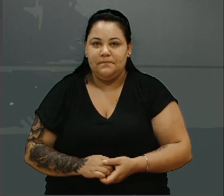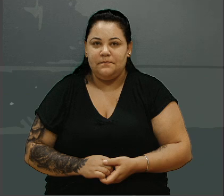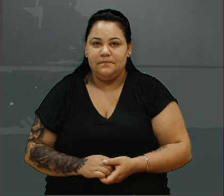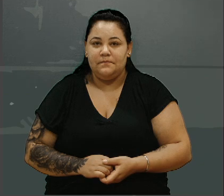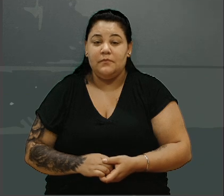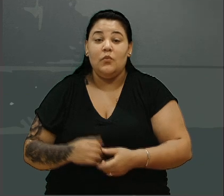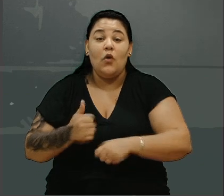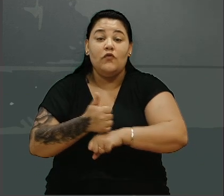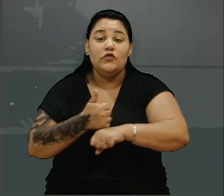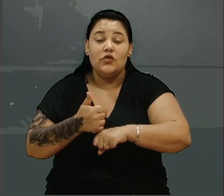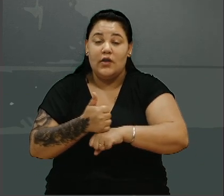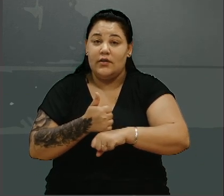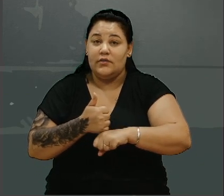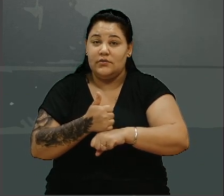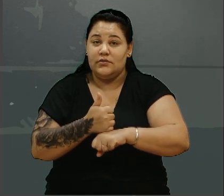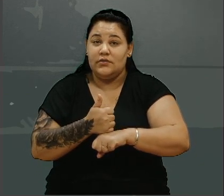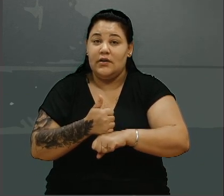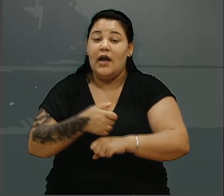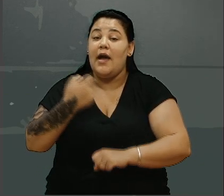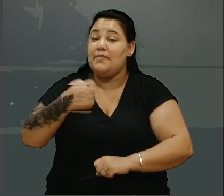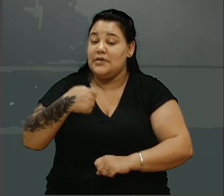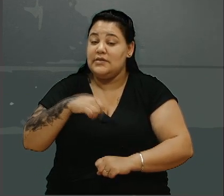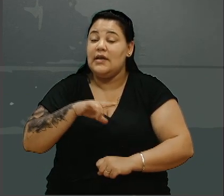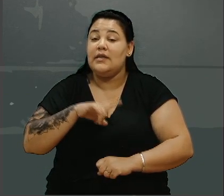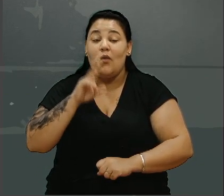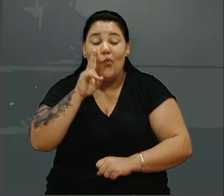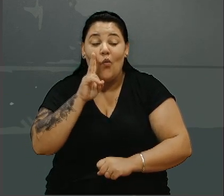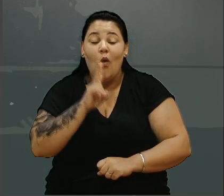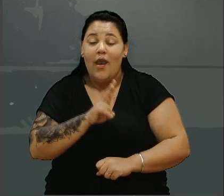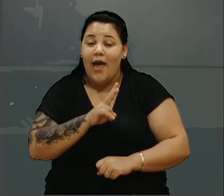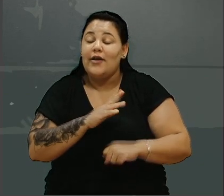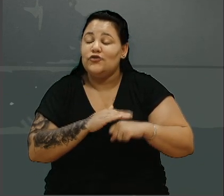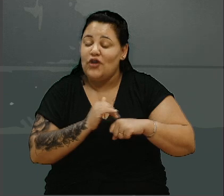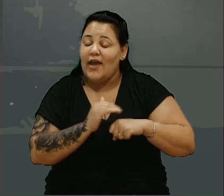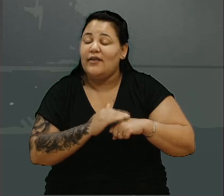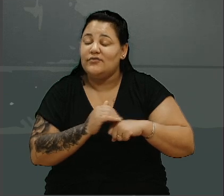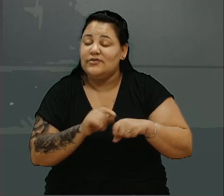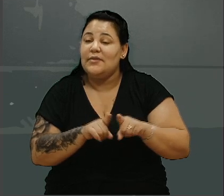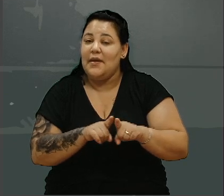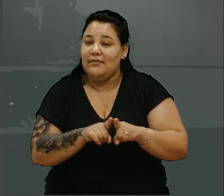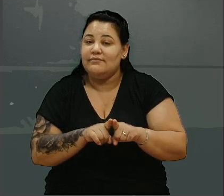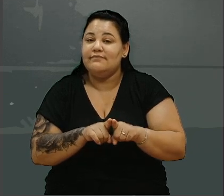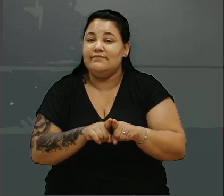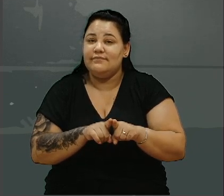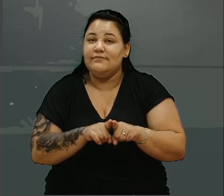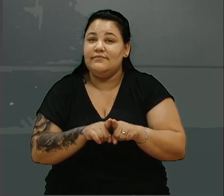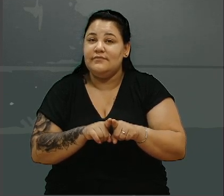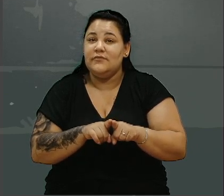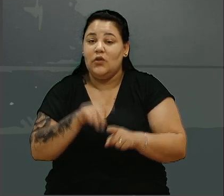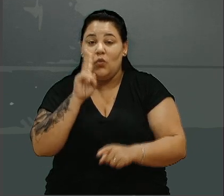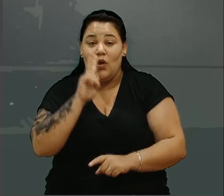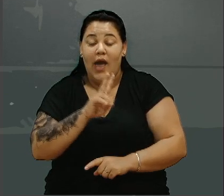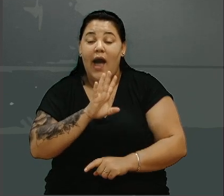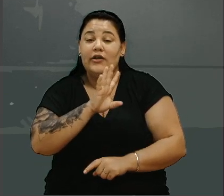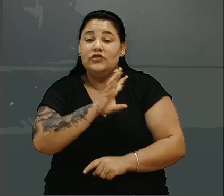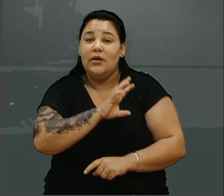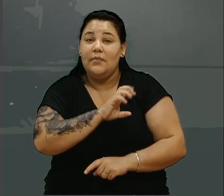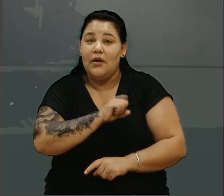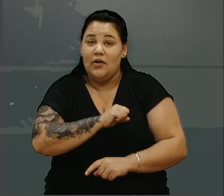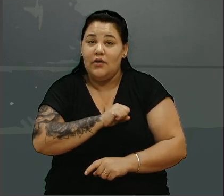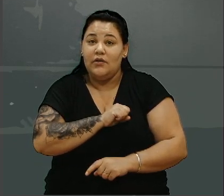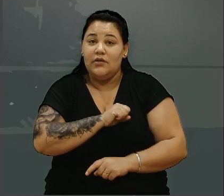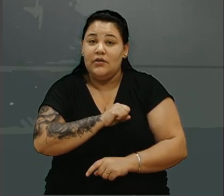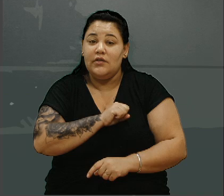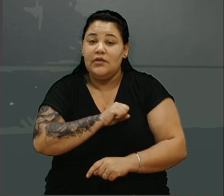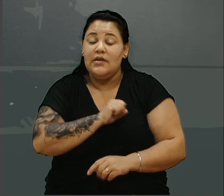Profissionais esses que nós temos que ter um olhar muito carinhoso. Um olhar de amor, de